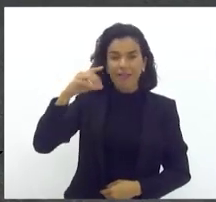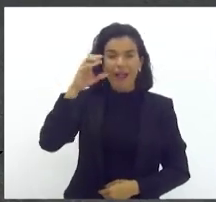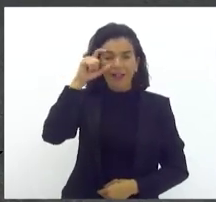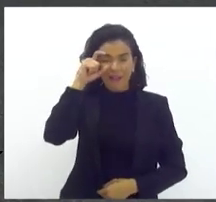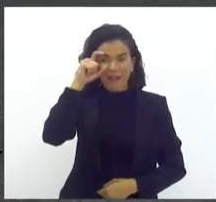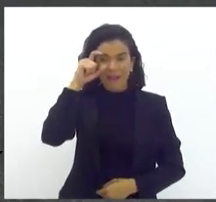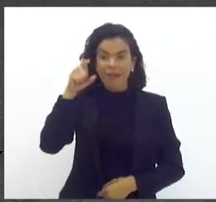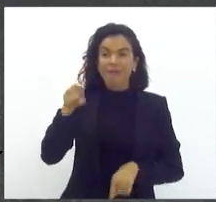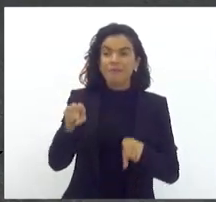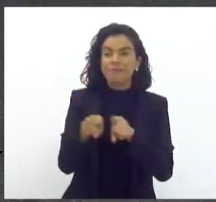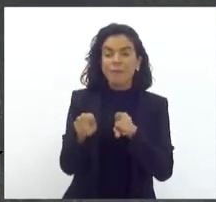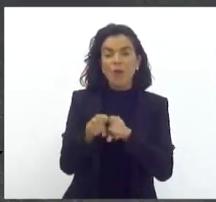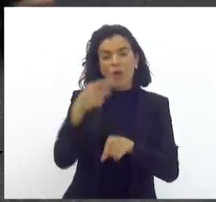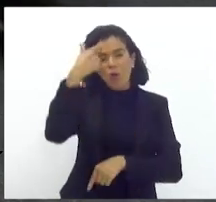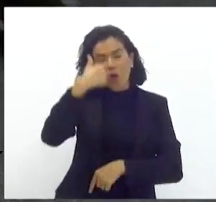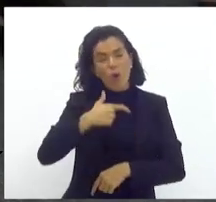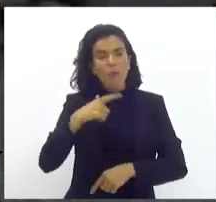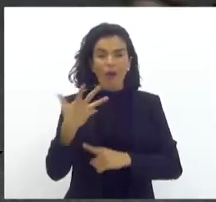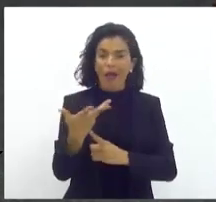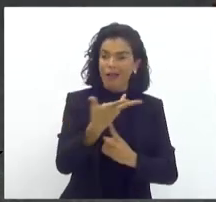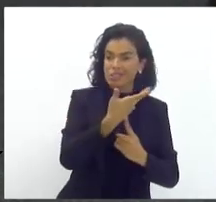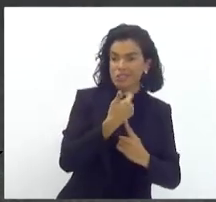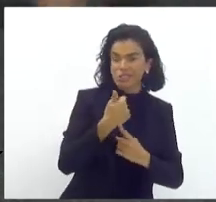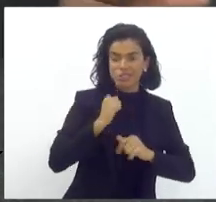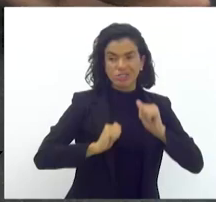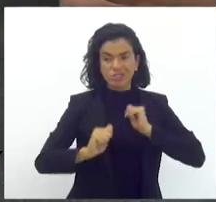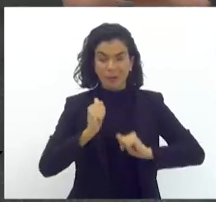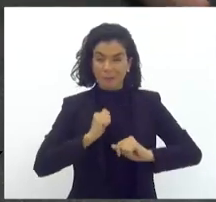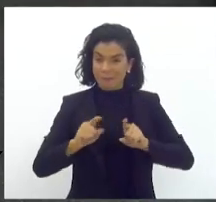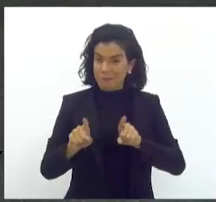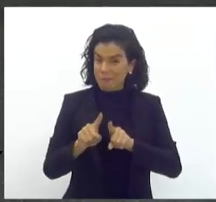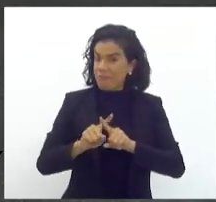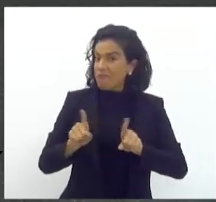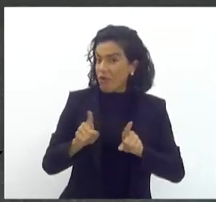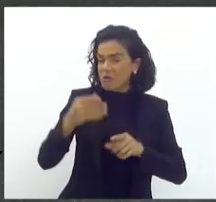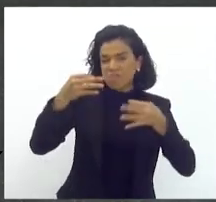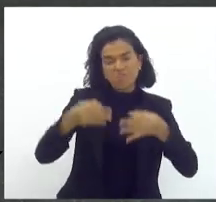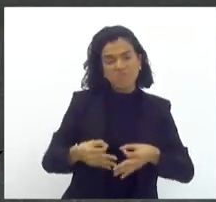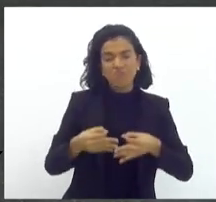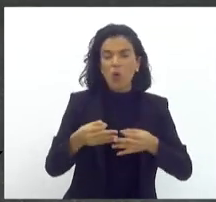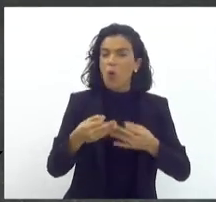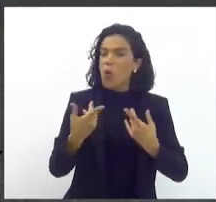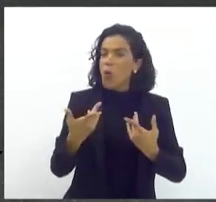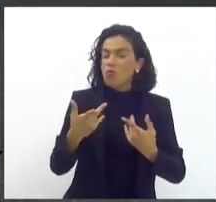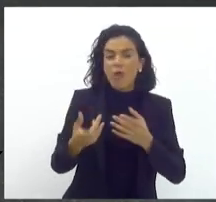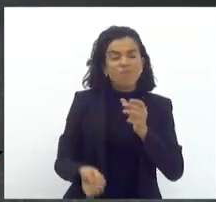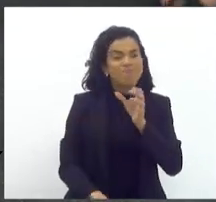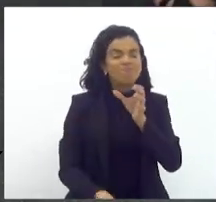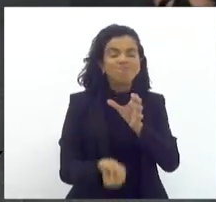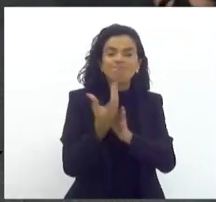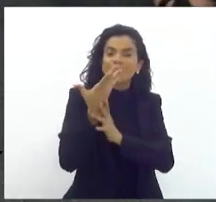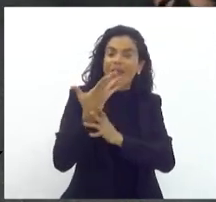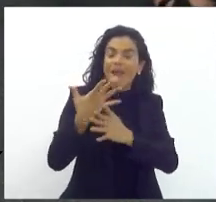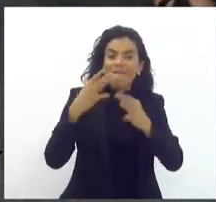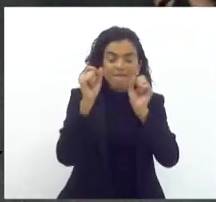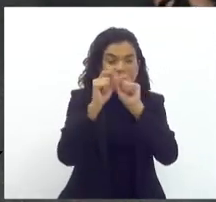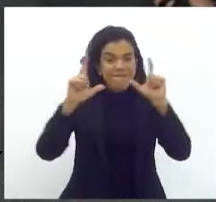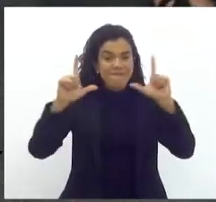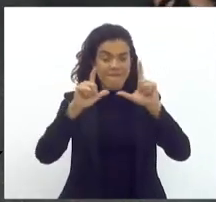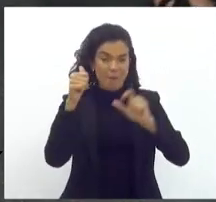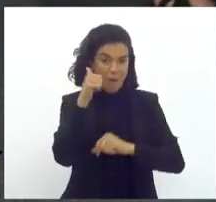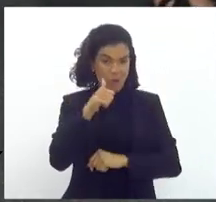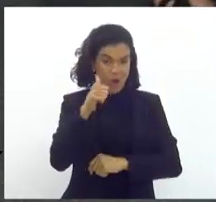não só como artista mas como figura foi certamente um farol para muitas mulheres da sua geração